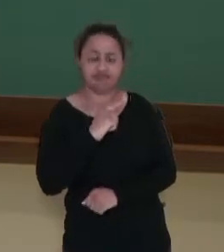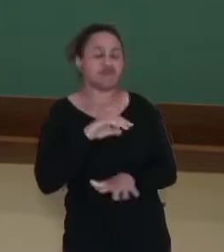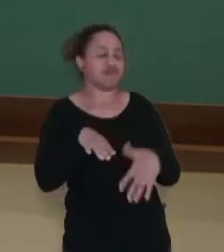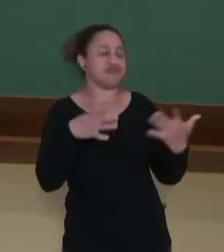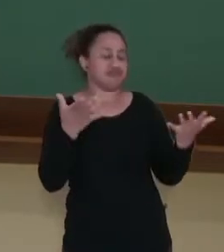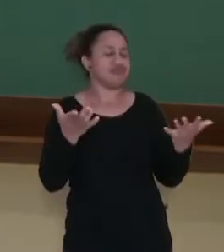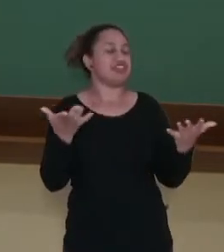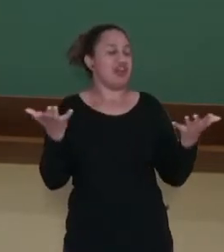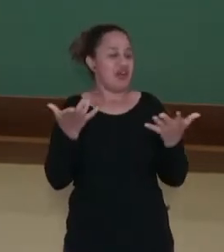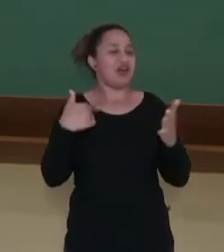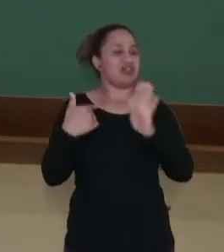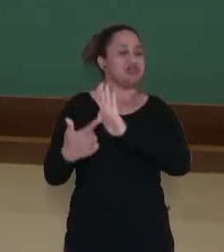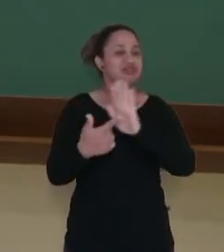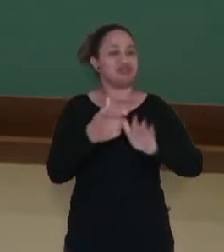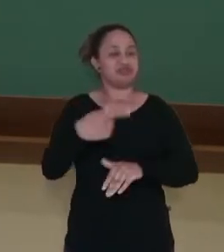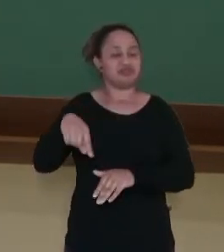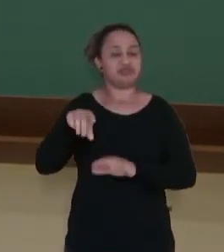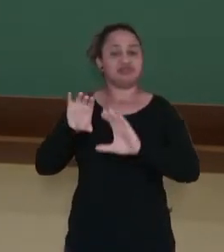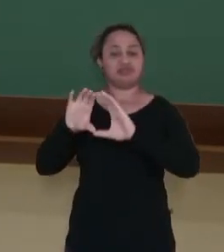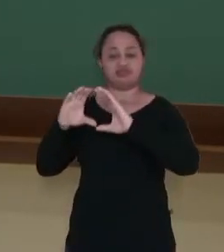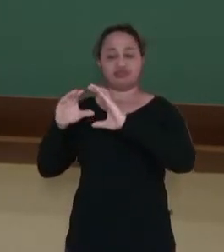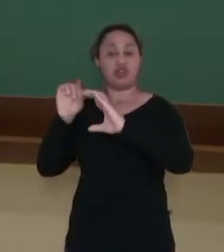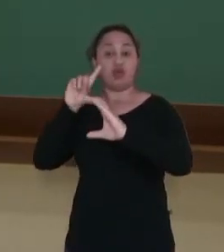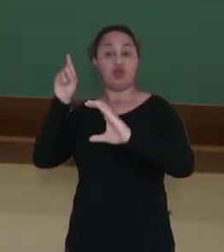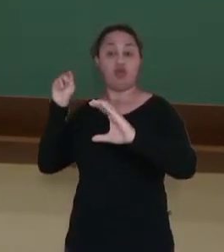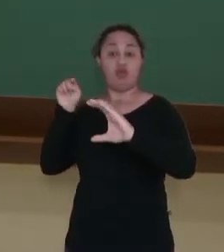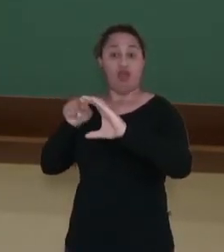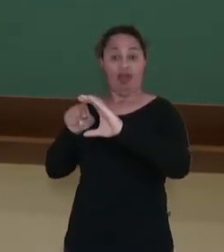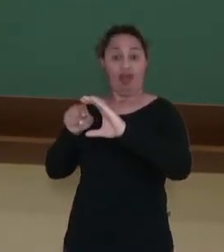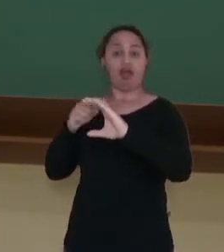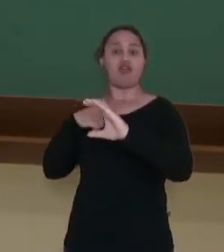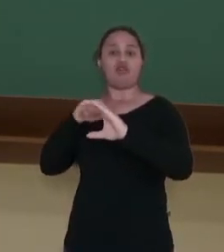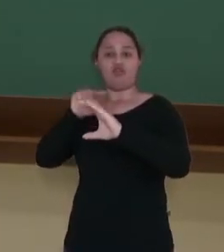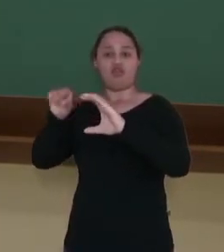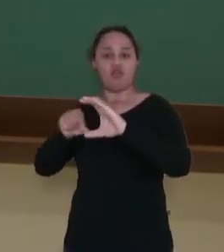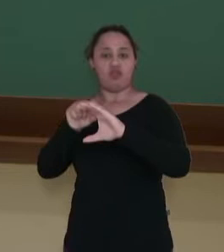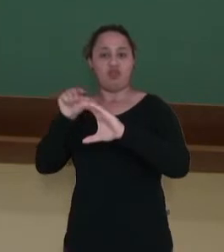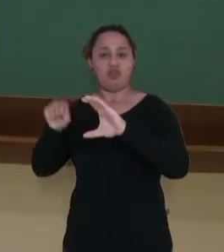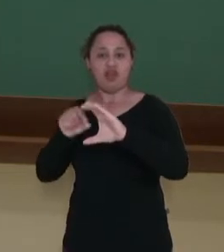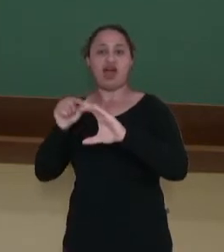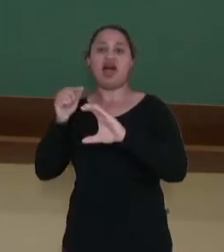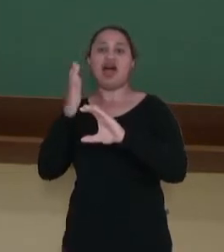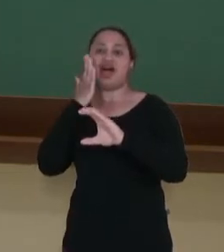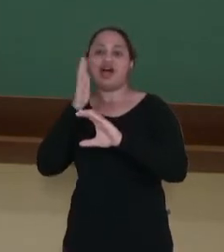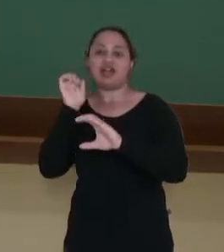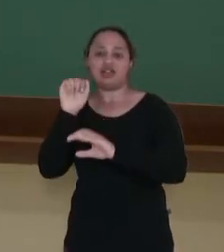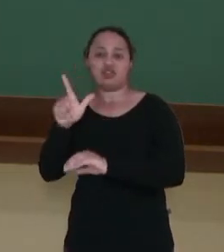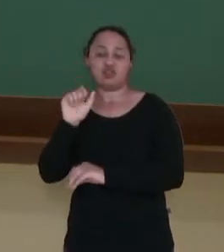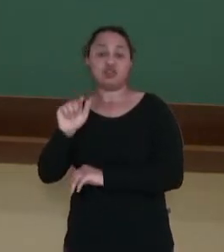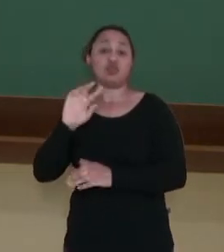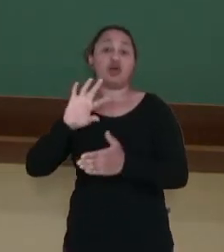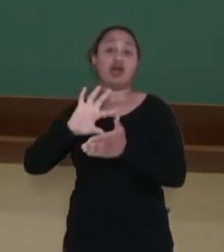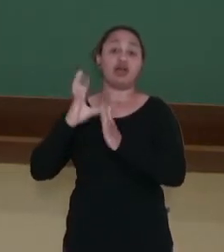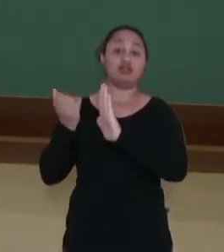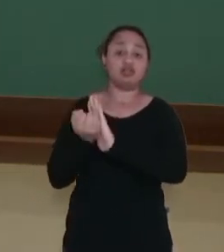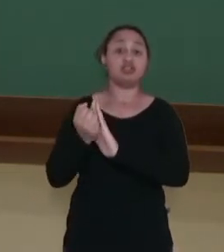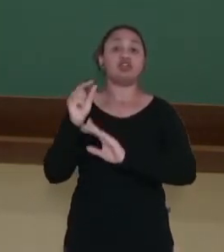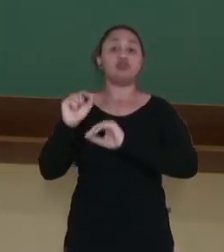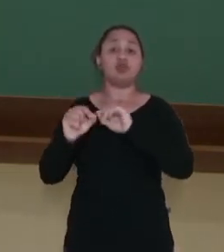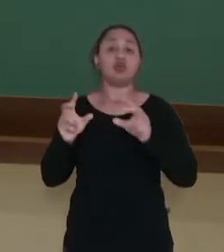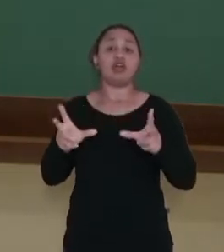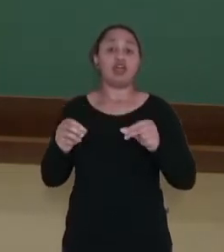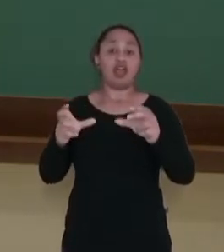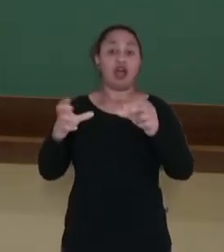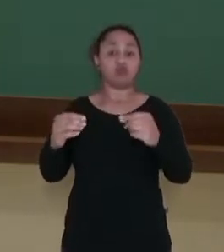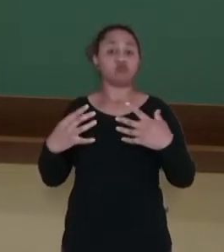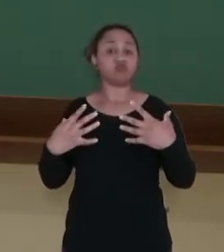retomar. Para quem não sabe, esse símbolo aqui, ó, com azul que parece um alvo, é o símbolo do câncer de mama.